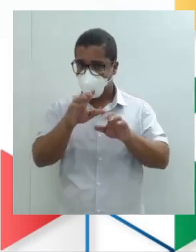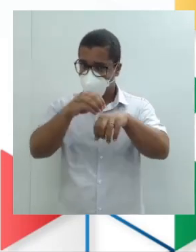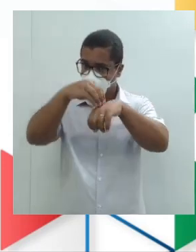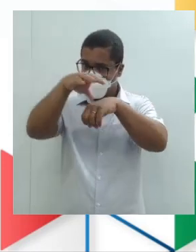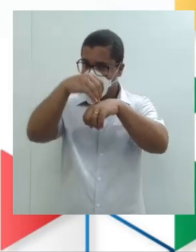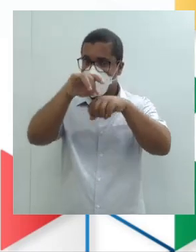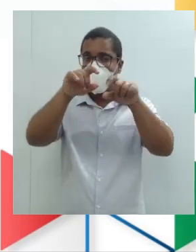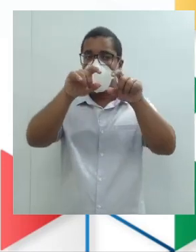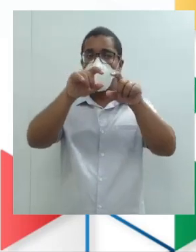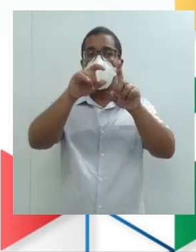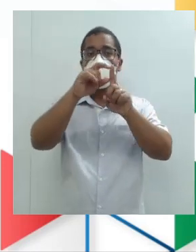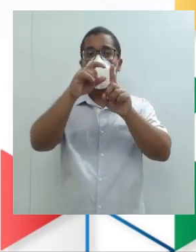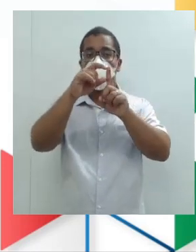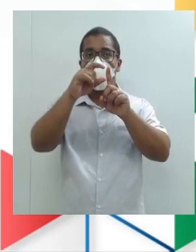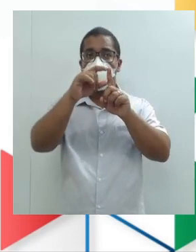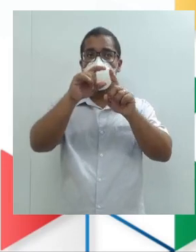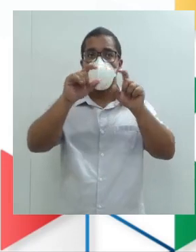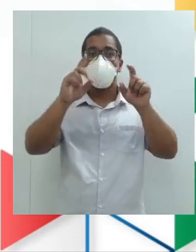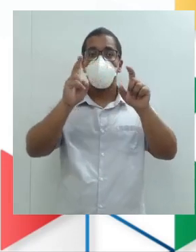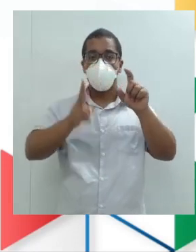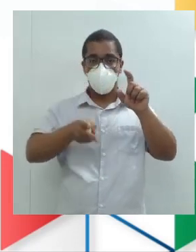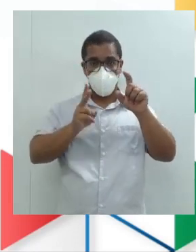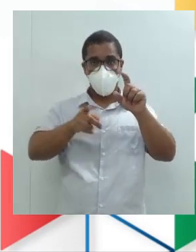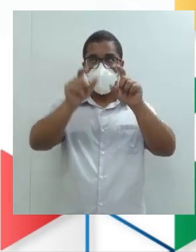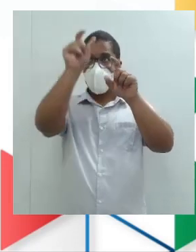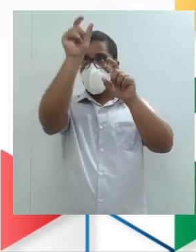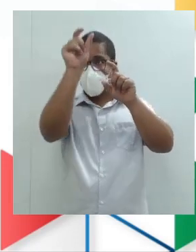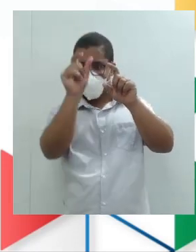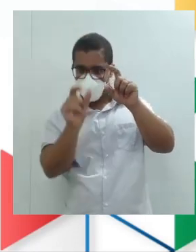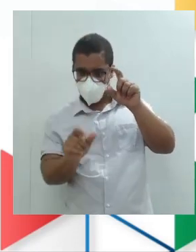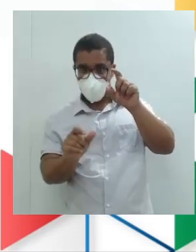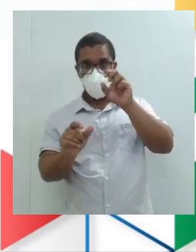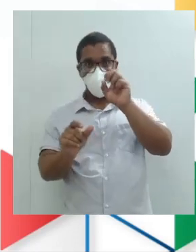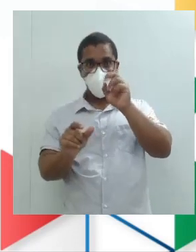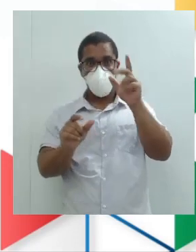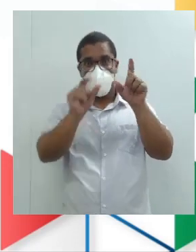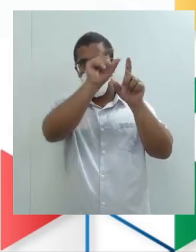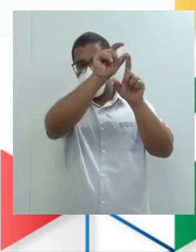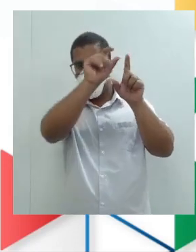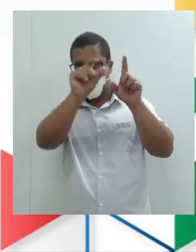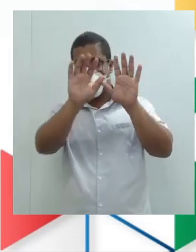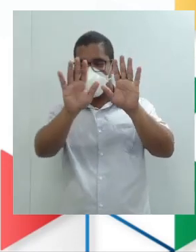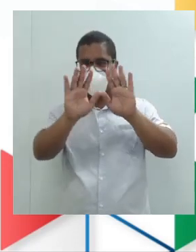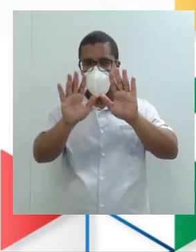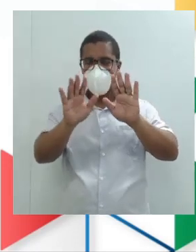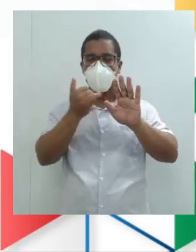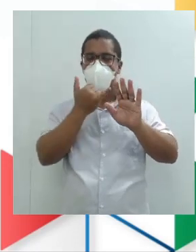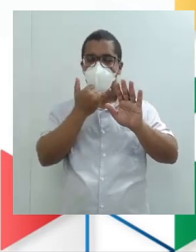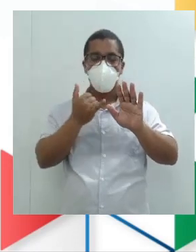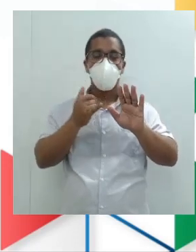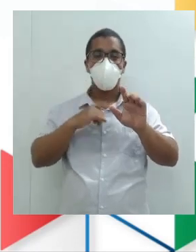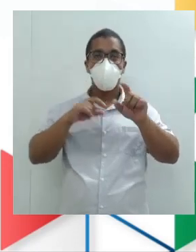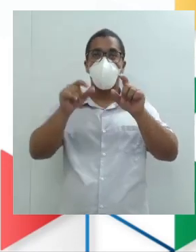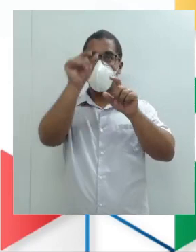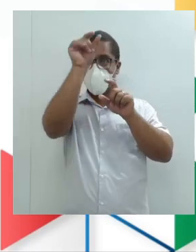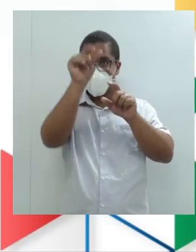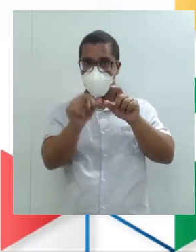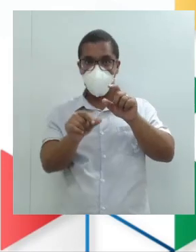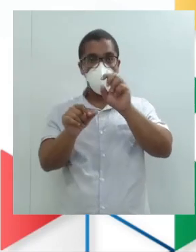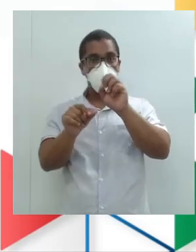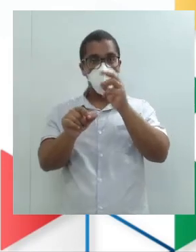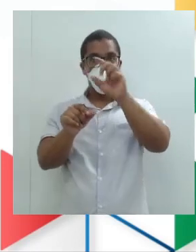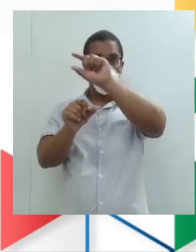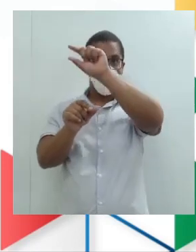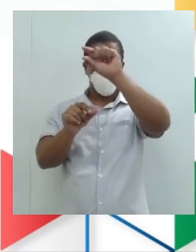as palavras estão todas em vertical ou diagonal. Vertical e horizontal. A professora